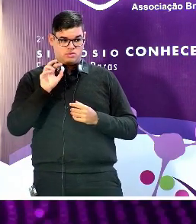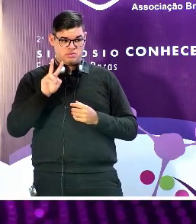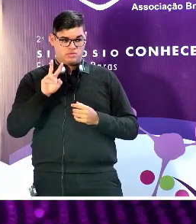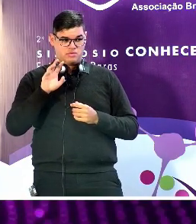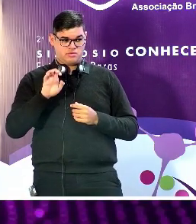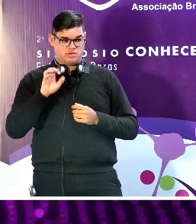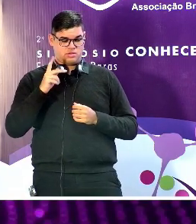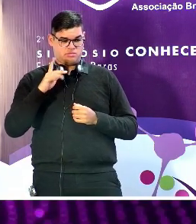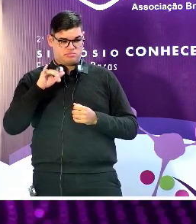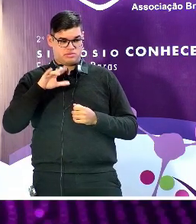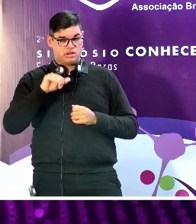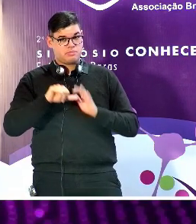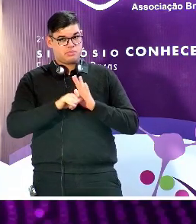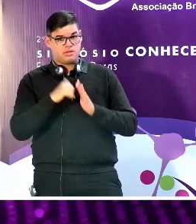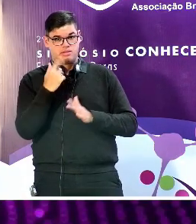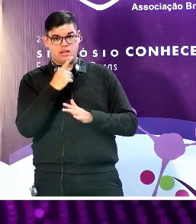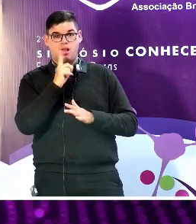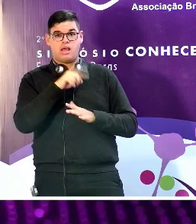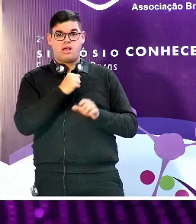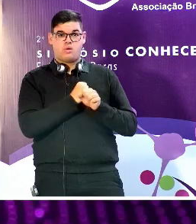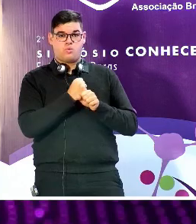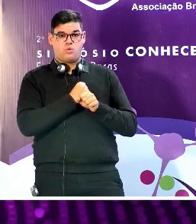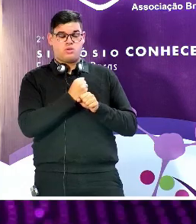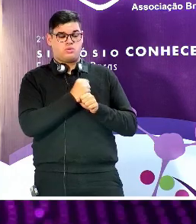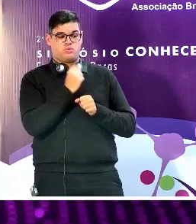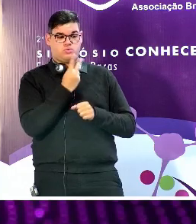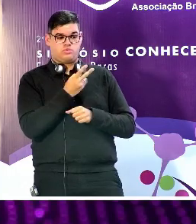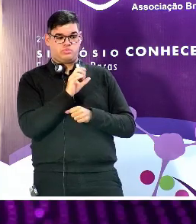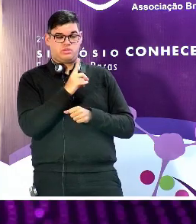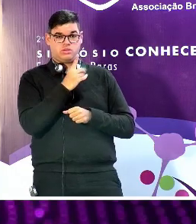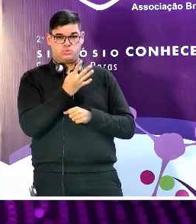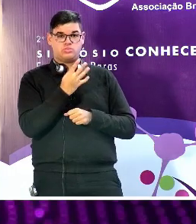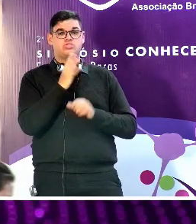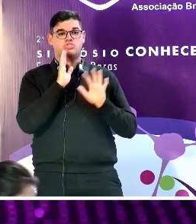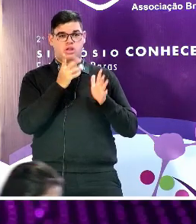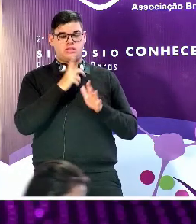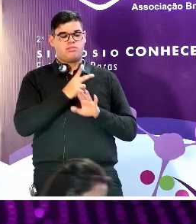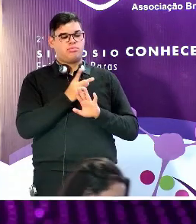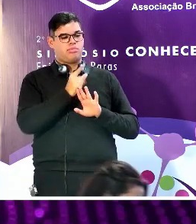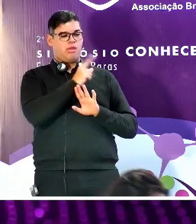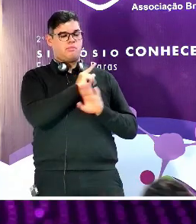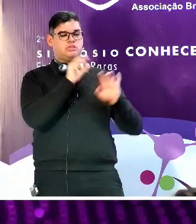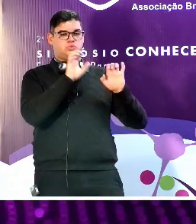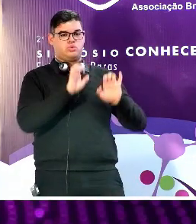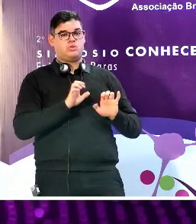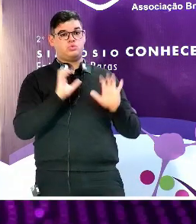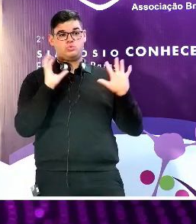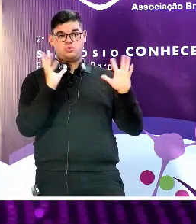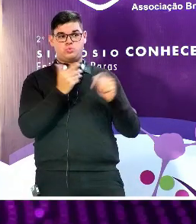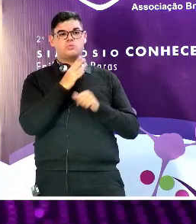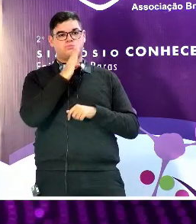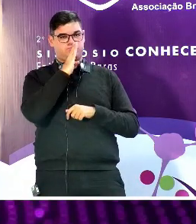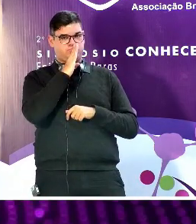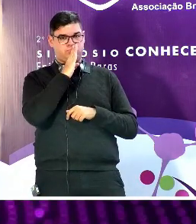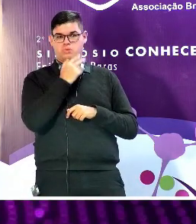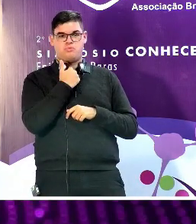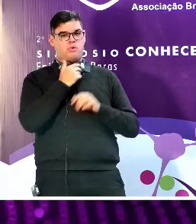de 2014, já tem tempo, né, essa estrutura. Tudo isso é sigiloso, vocês não contem para ninguém.